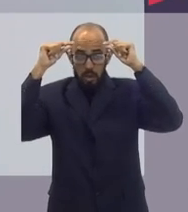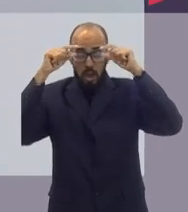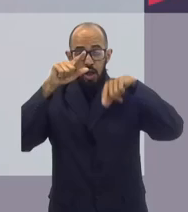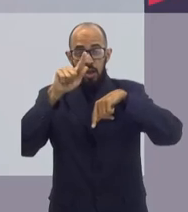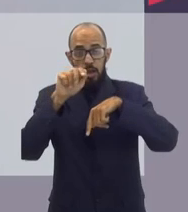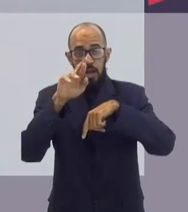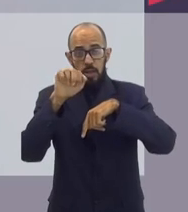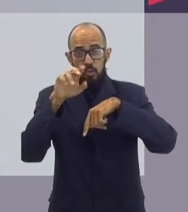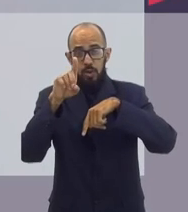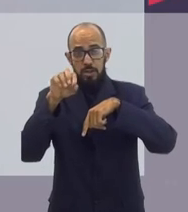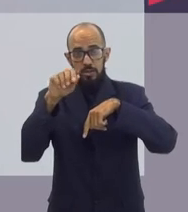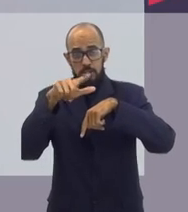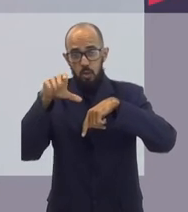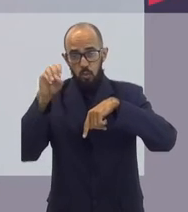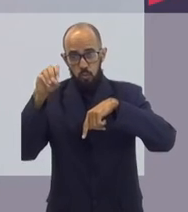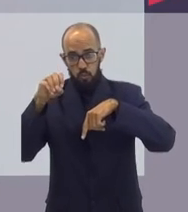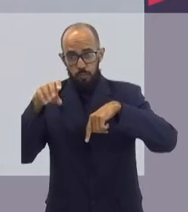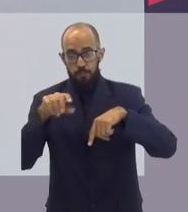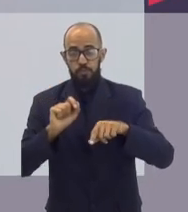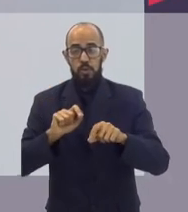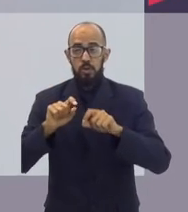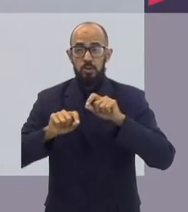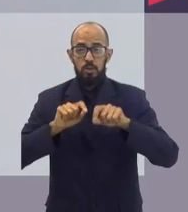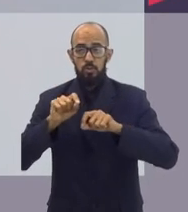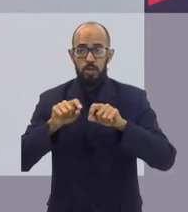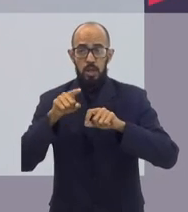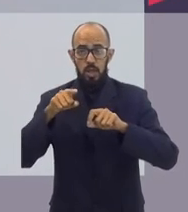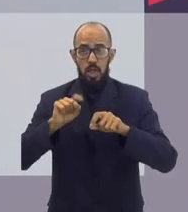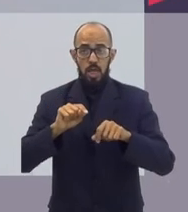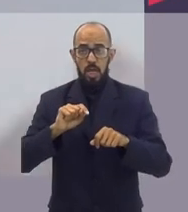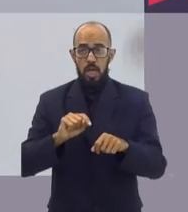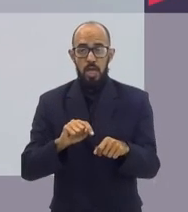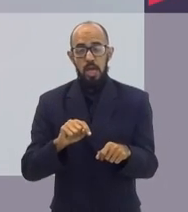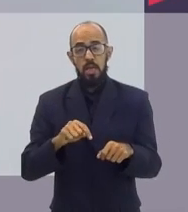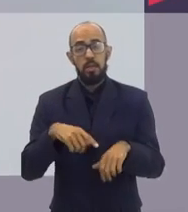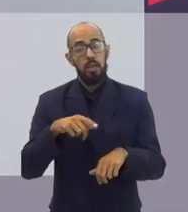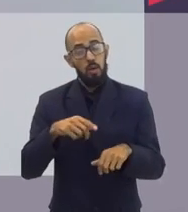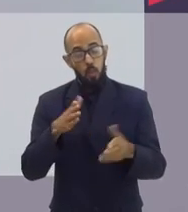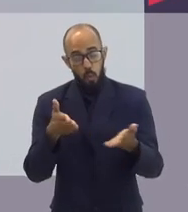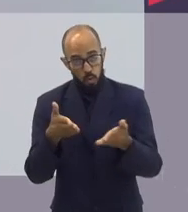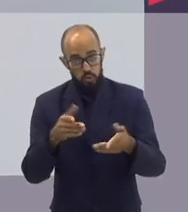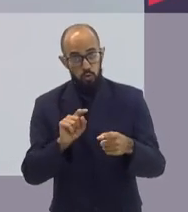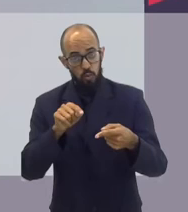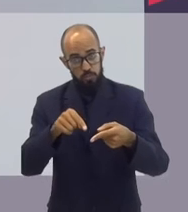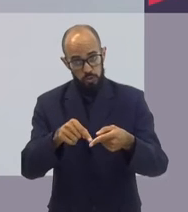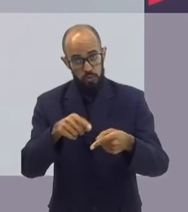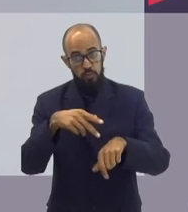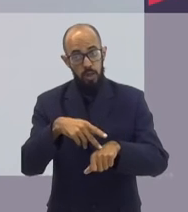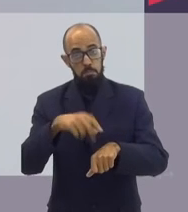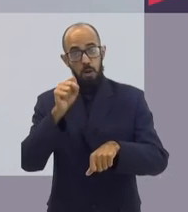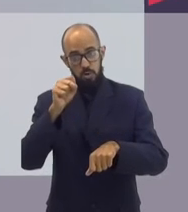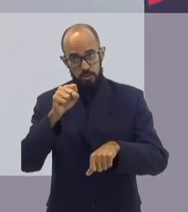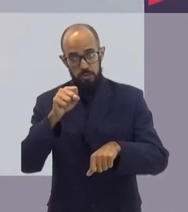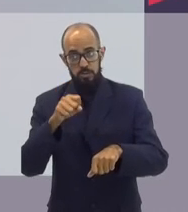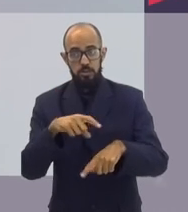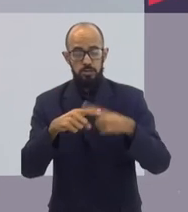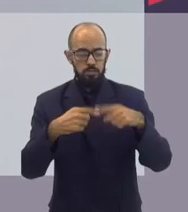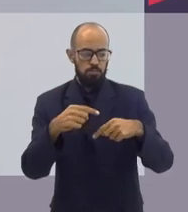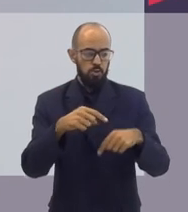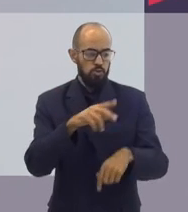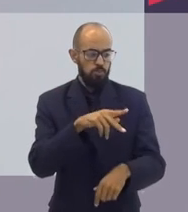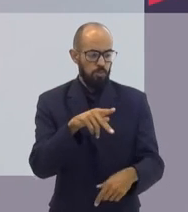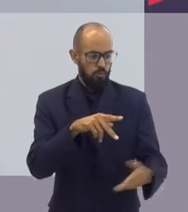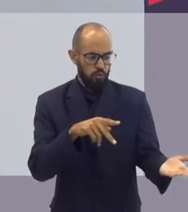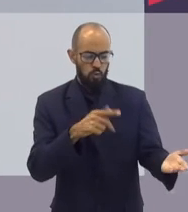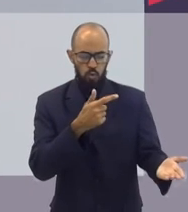de formação, ele é bem puxado, viso alunos já da pós-graduação, né? E depois o